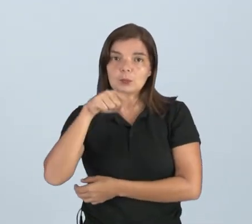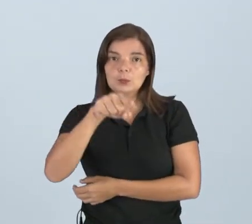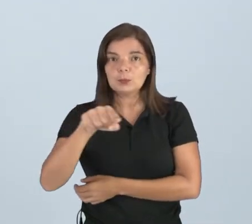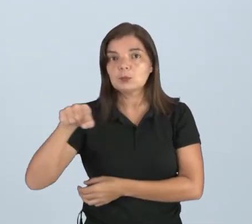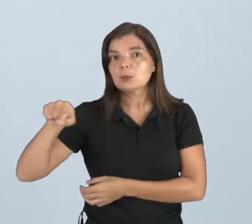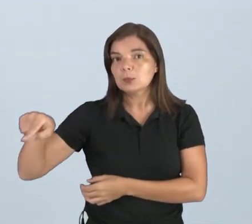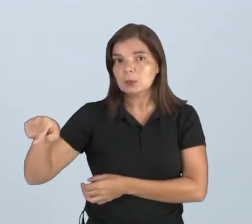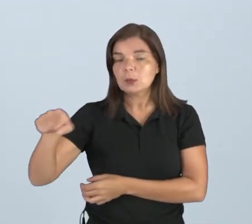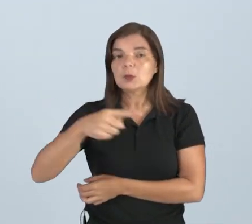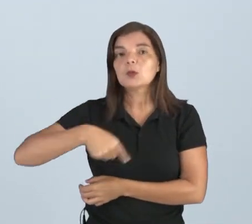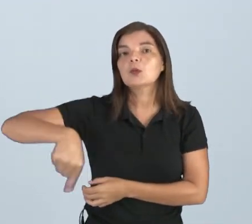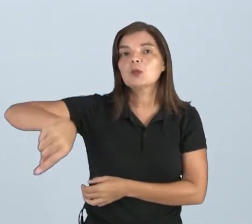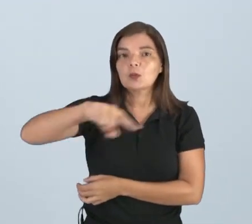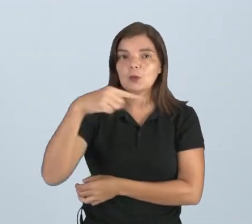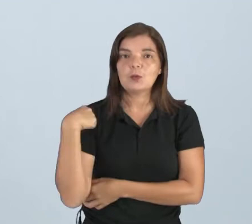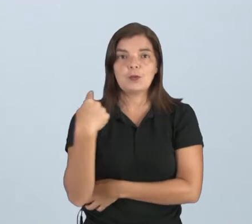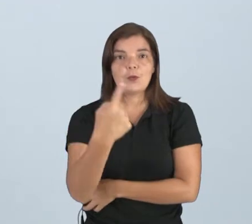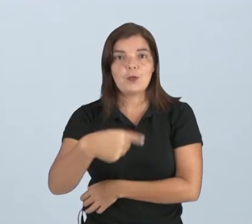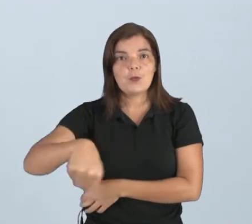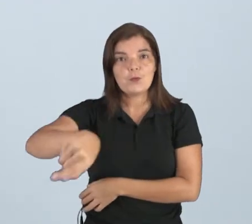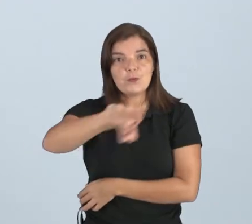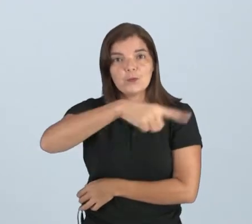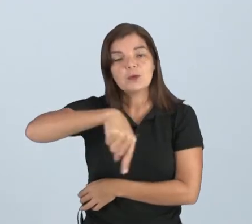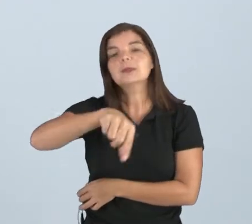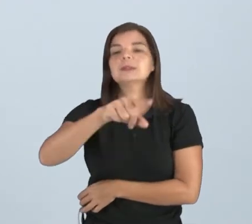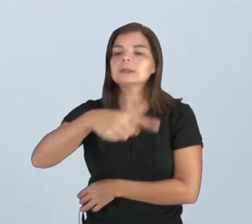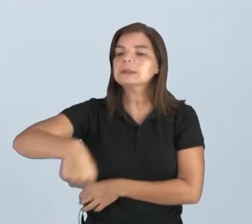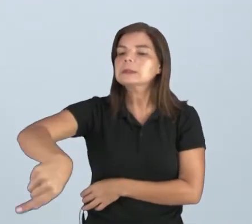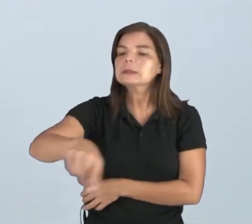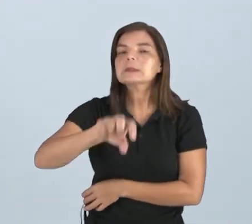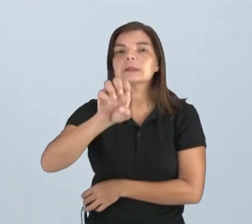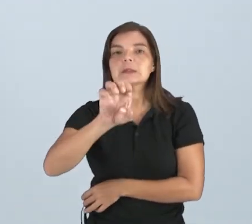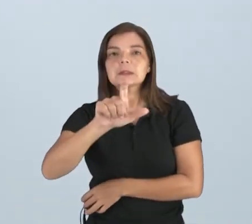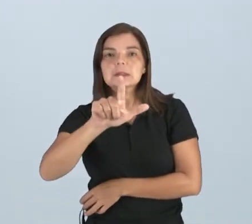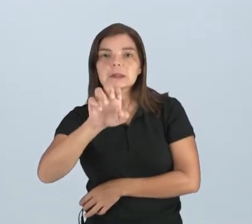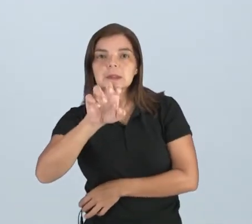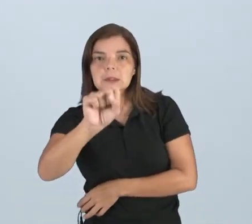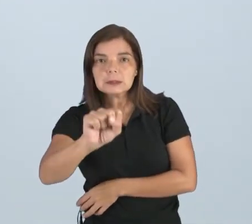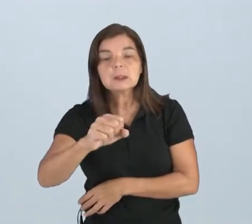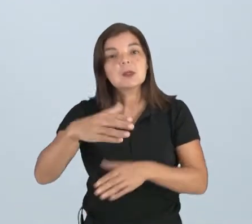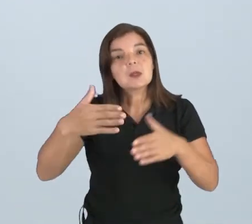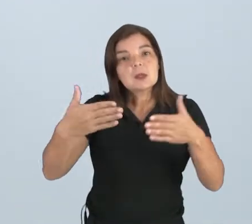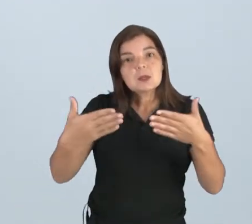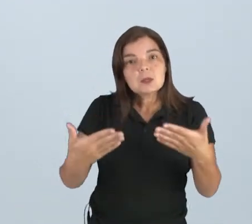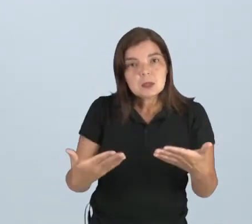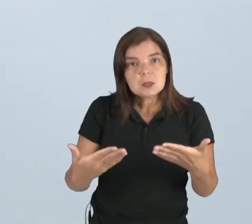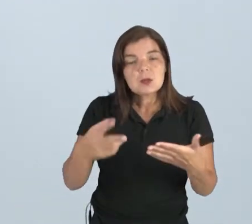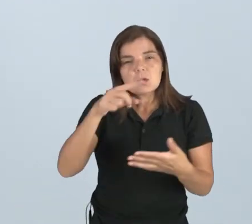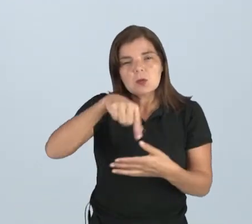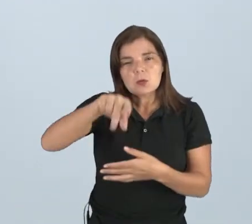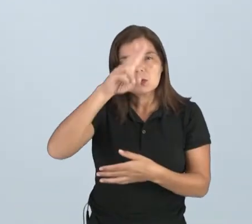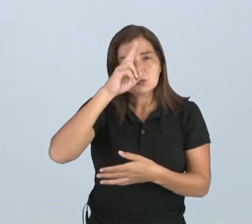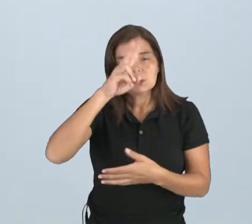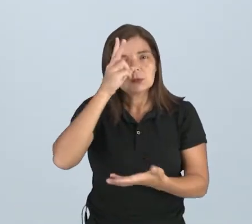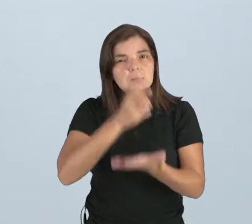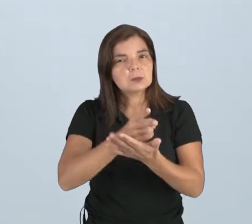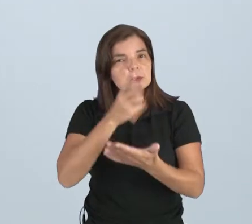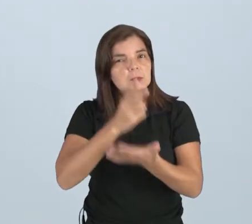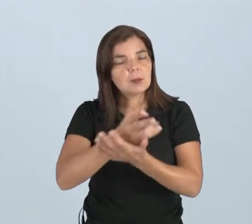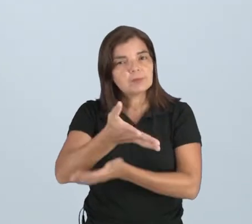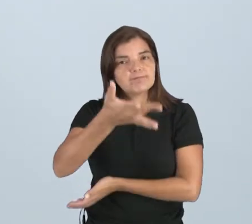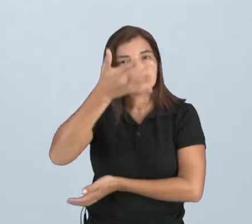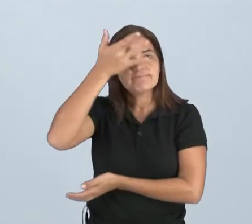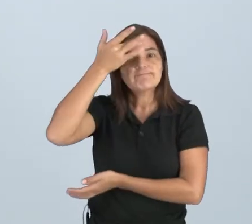ele, nós, vós, eles. Só para você se lembrar, tá bom? Então, temos sempre que ter em